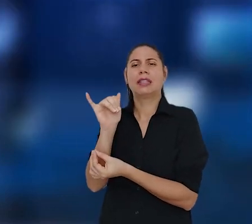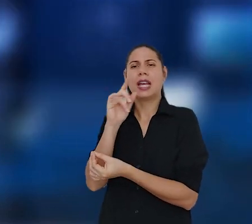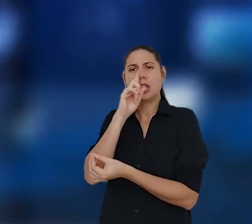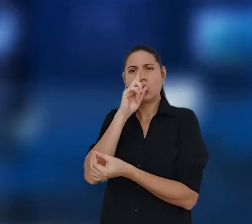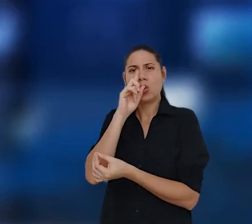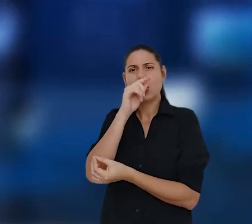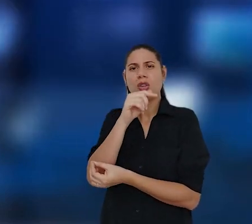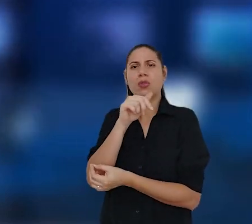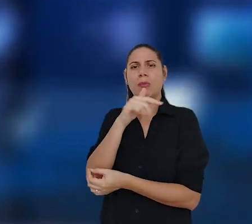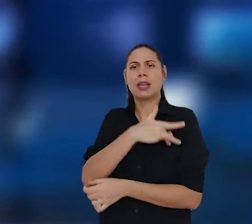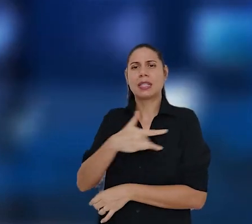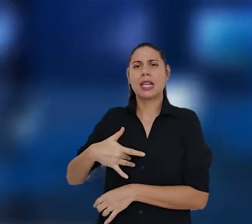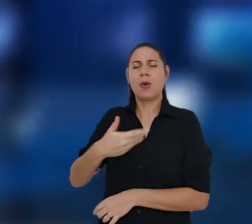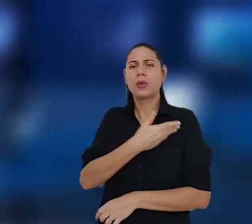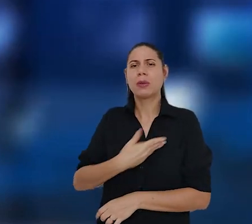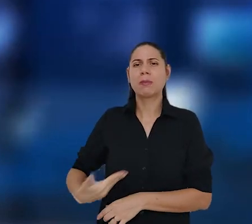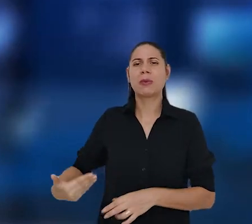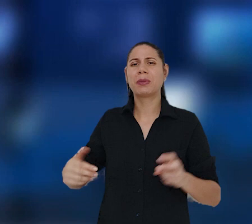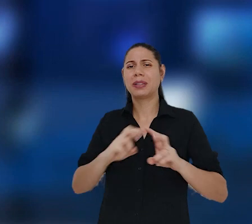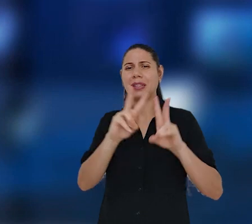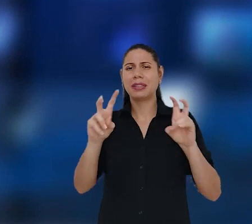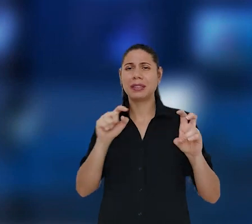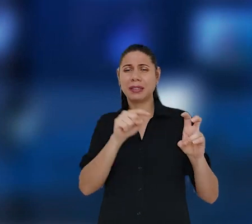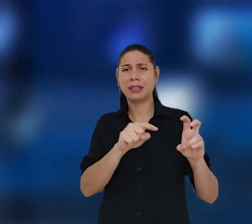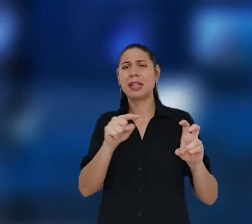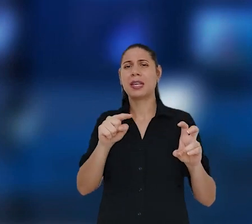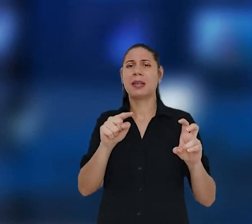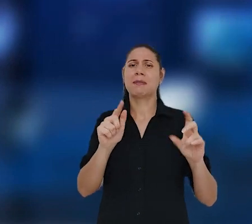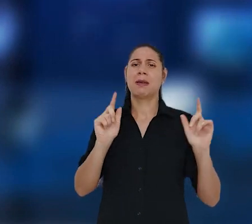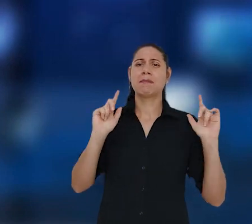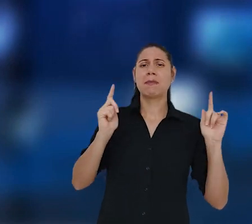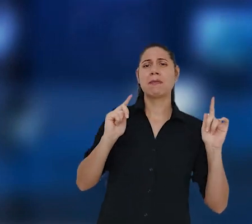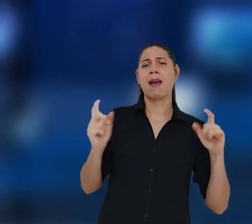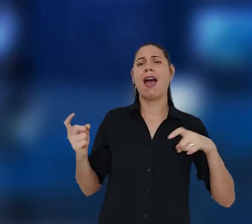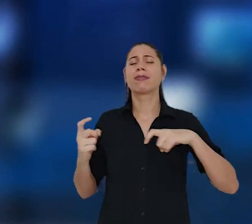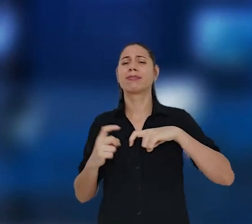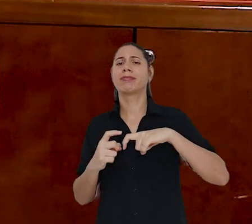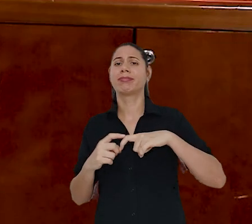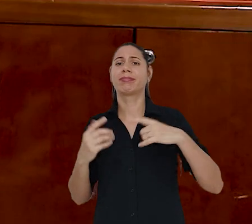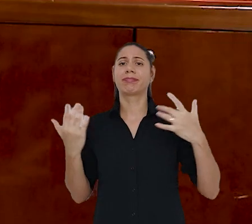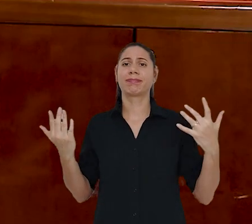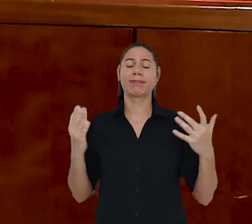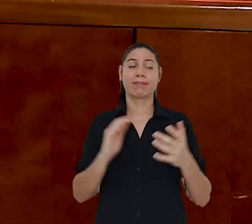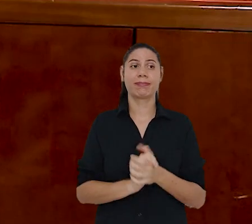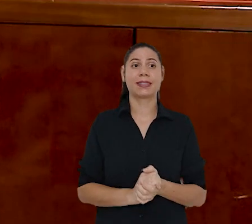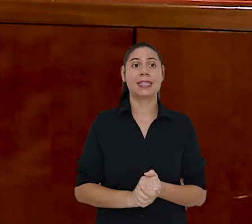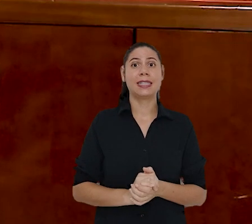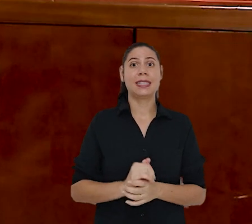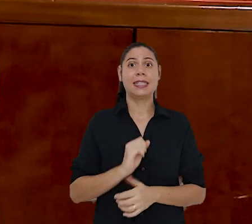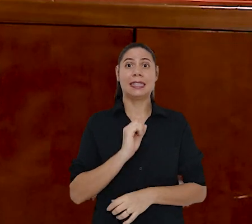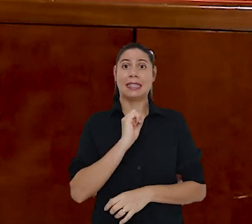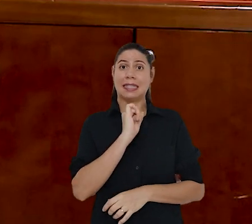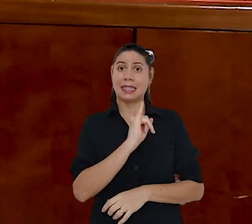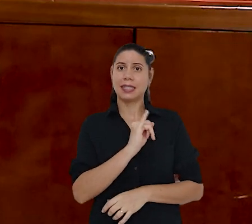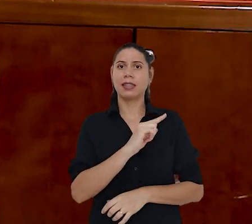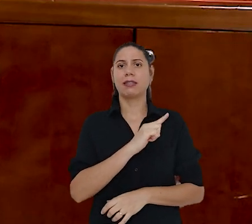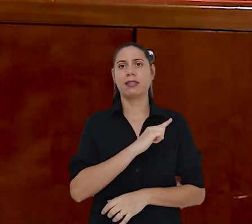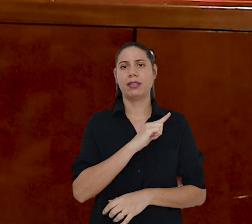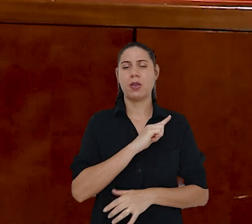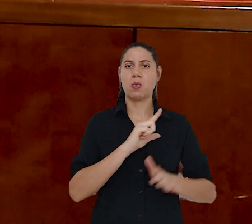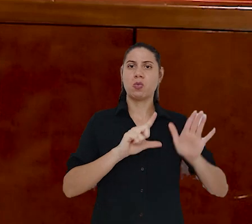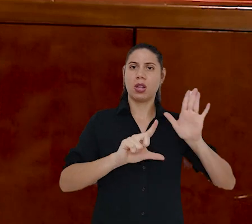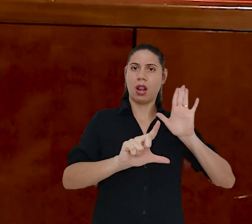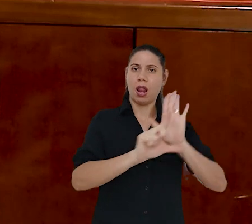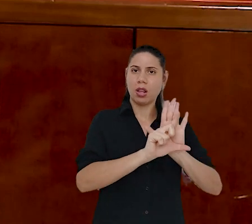polêmica sobre o uso medicinal e recreativo ou adulto? Se houver uma legislação e